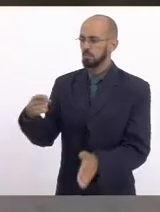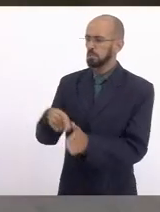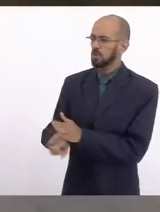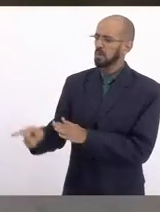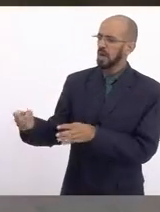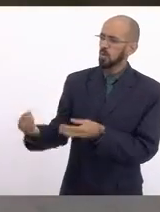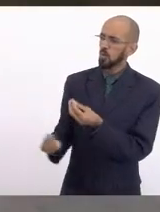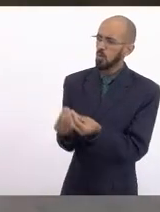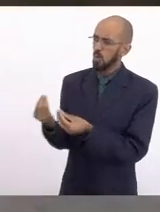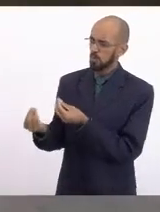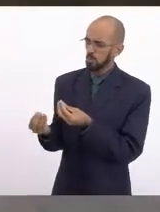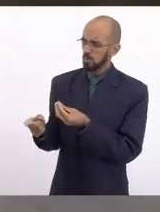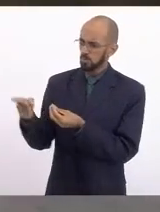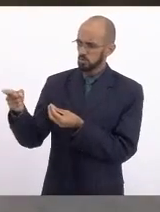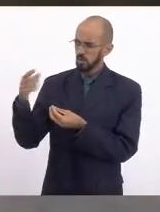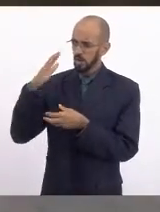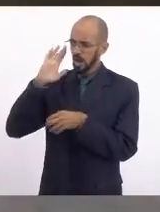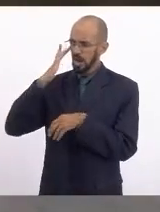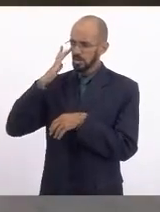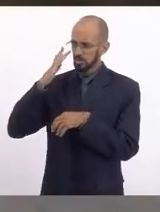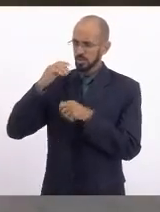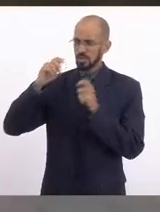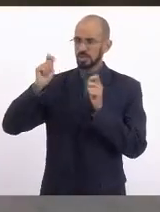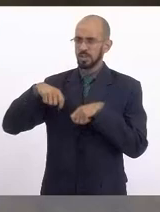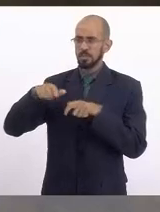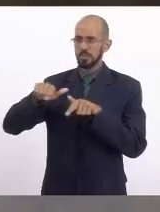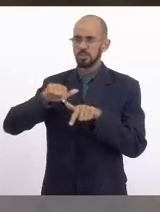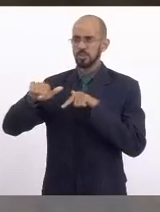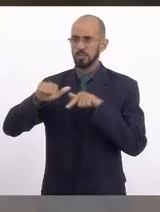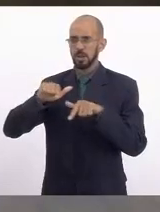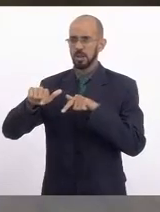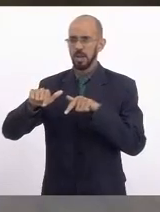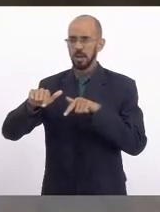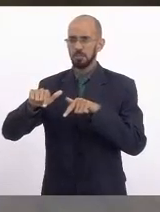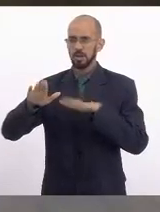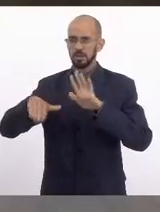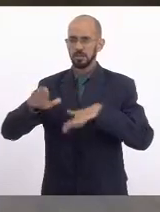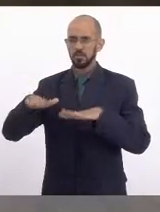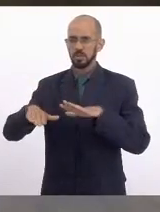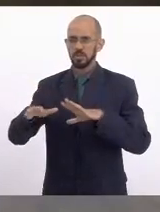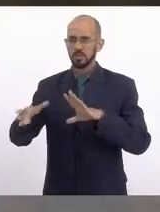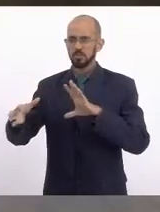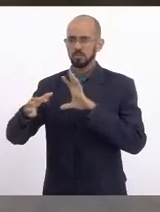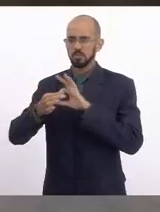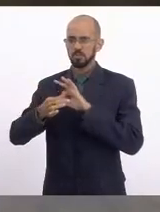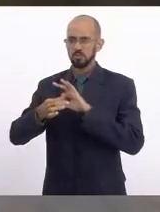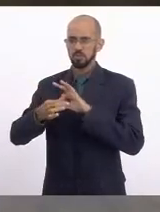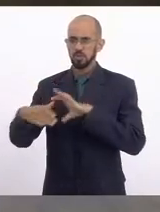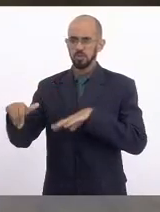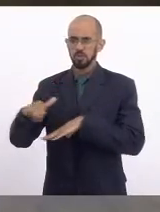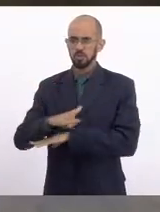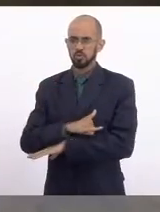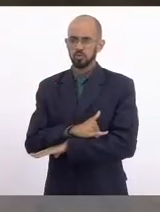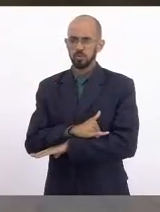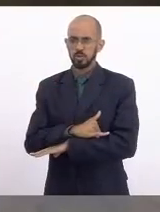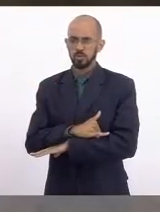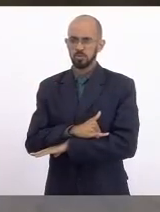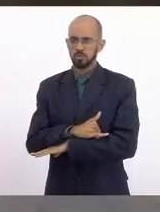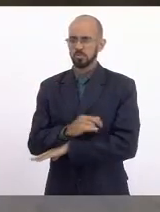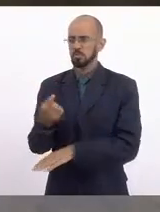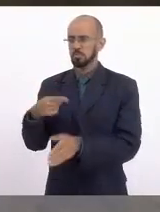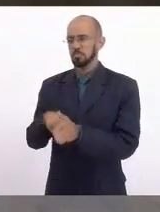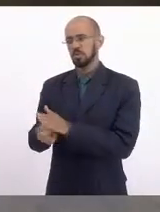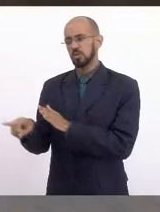acha que nós poderíamos trabalhar para que haja Talvez uma fusão entre os dois aeroportos que que o chão